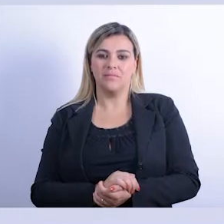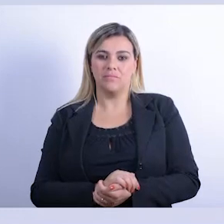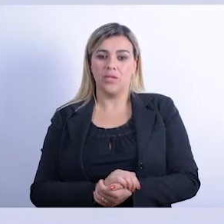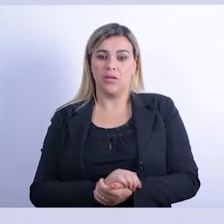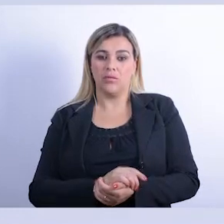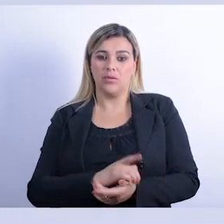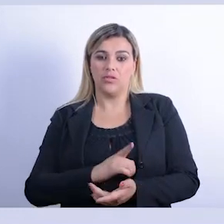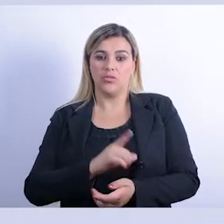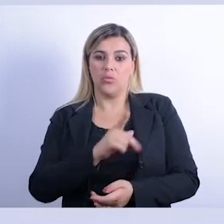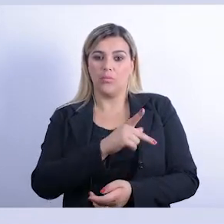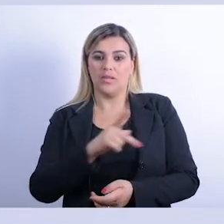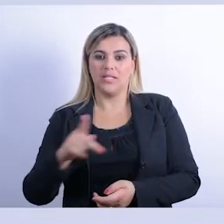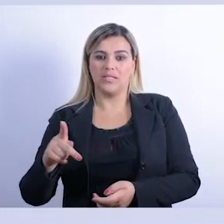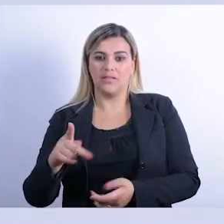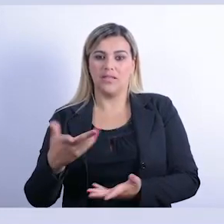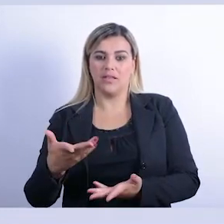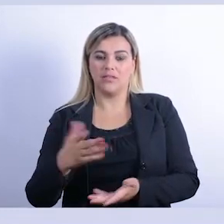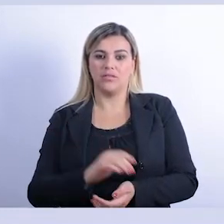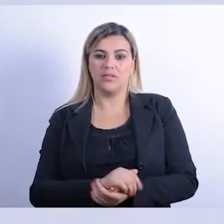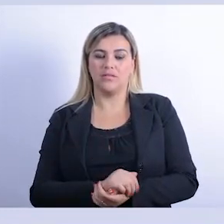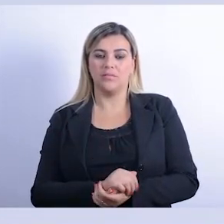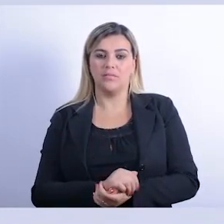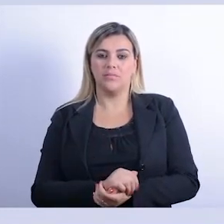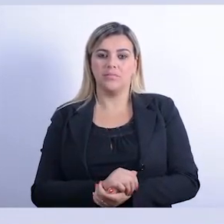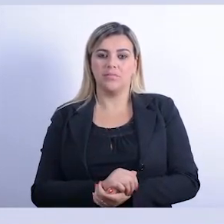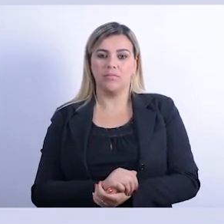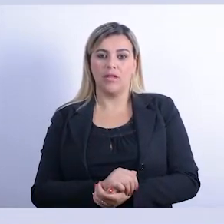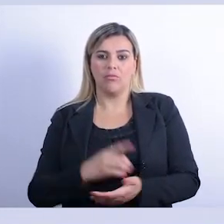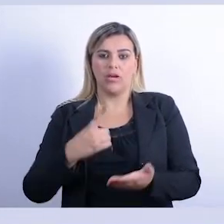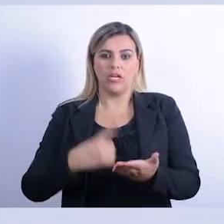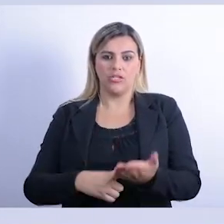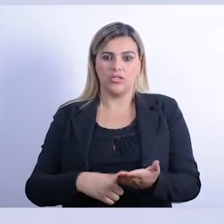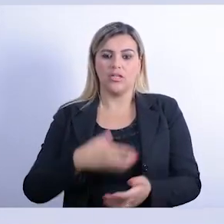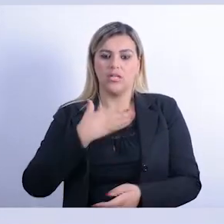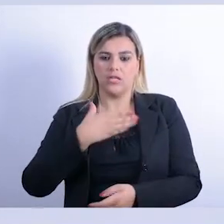Eu tratava do presidente da Turminas, que era o responsável pela